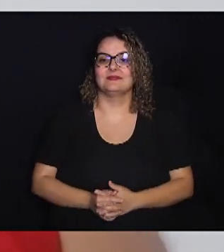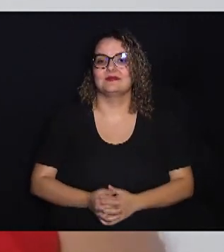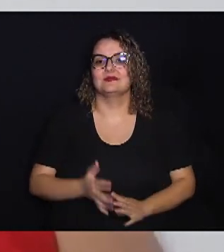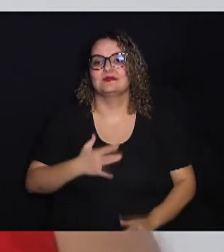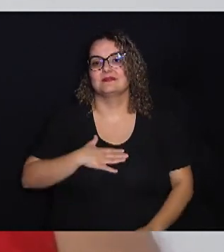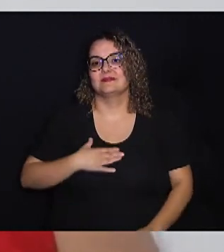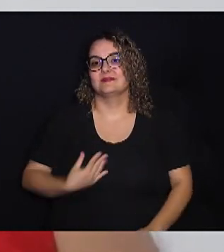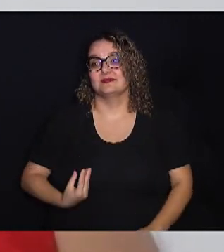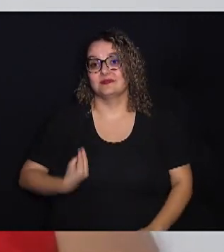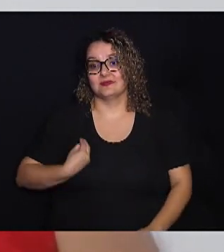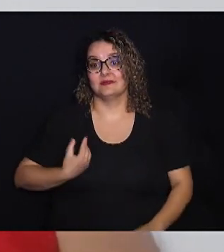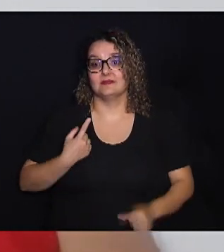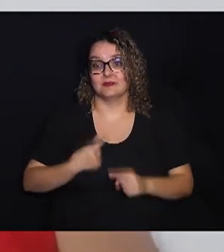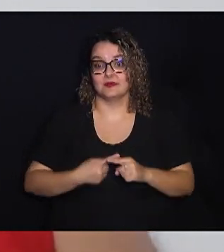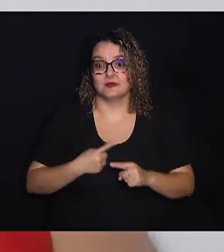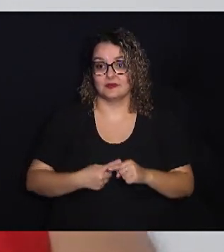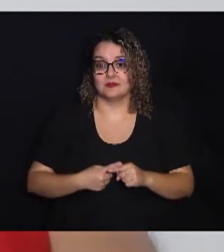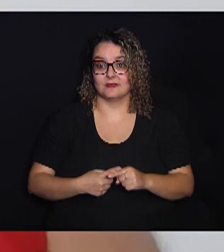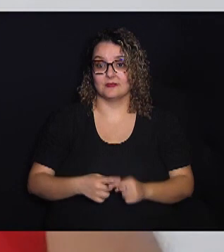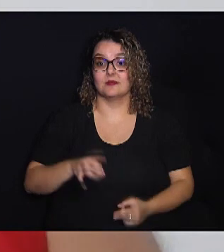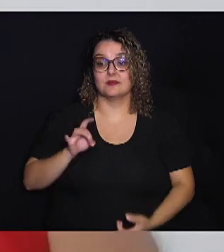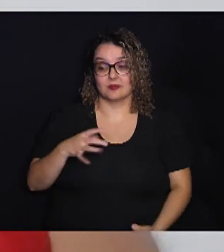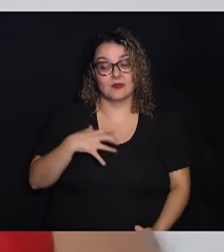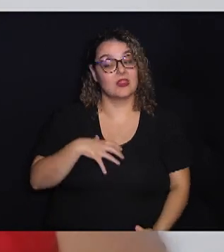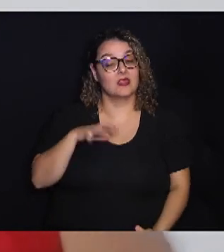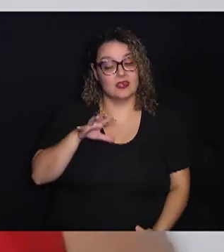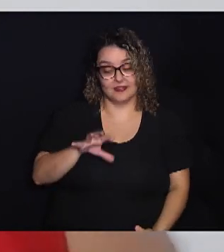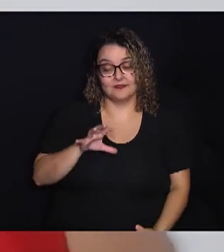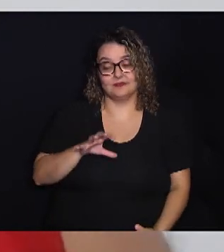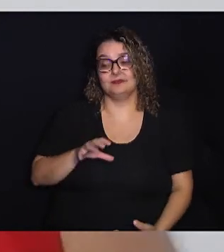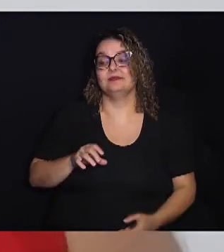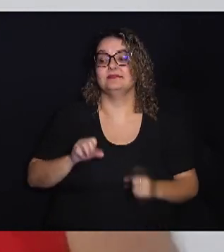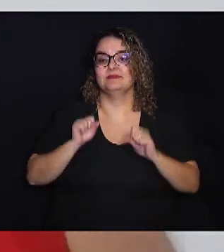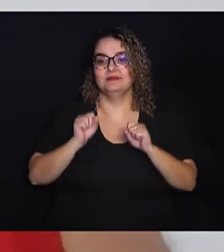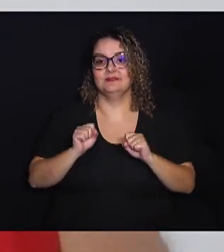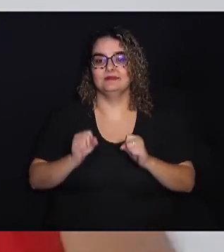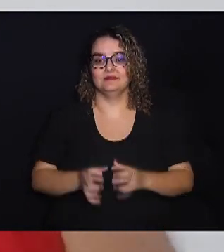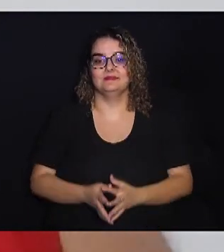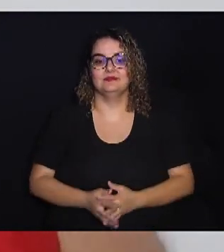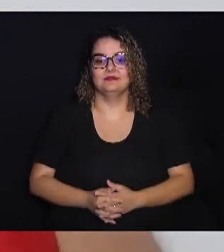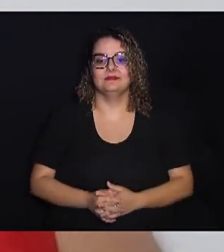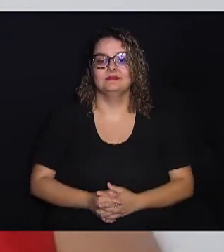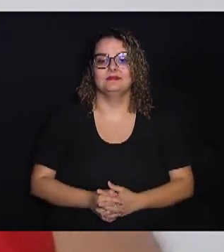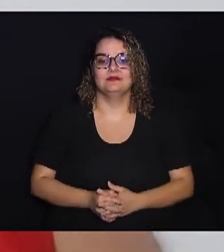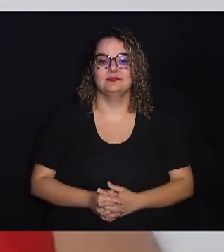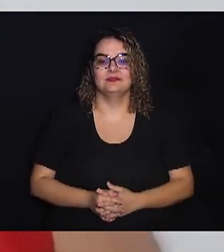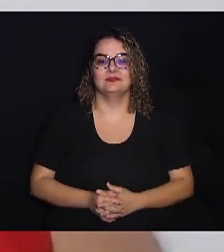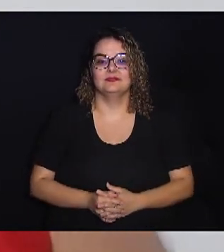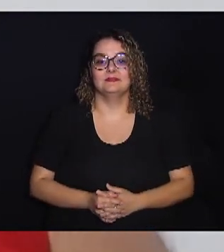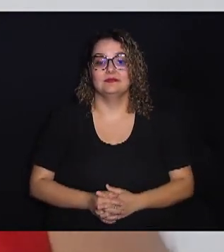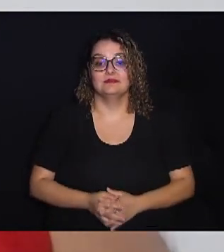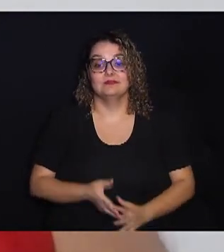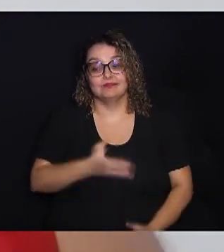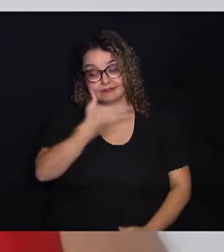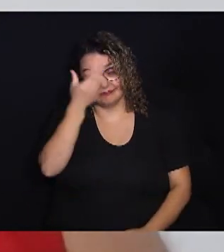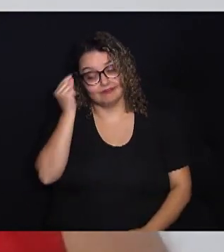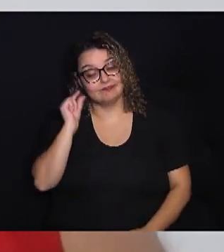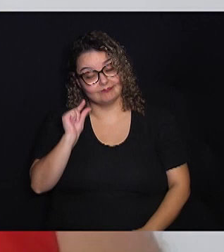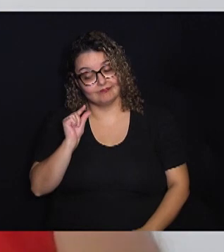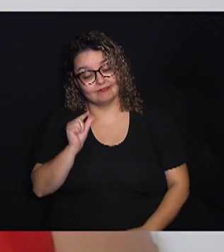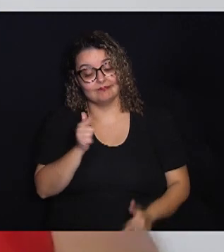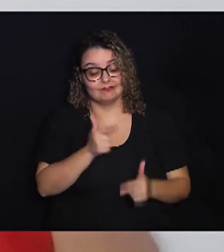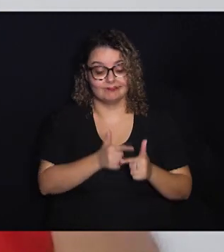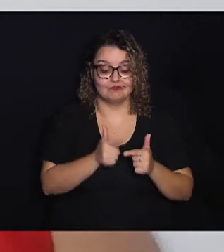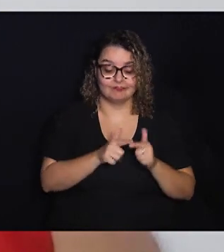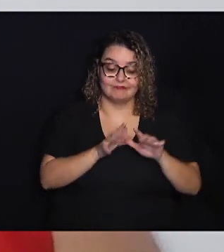vida, porque só assim a gente pode esquecer um pouco os